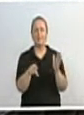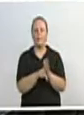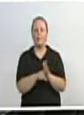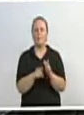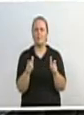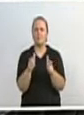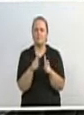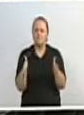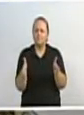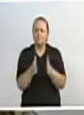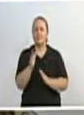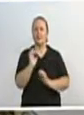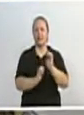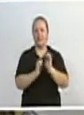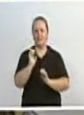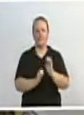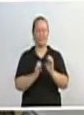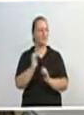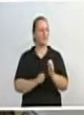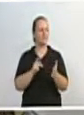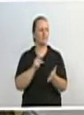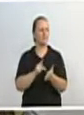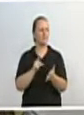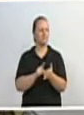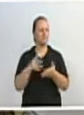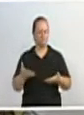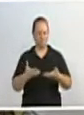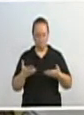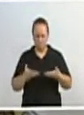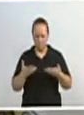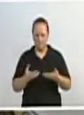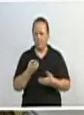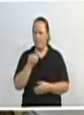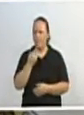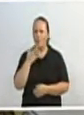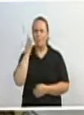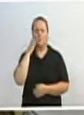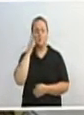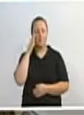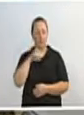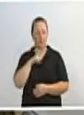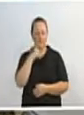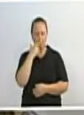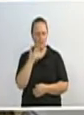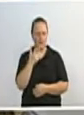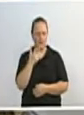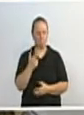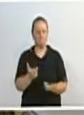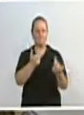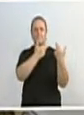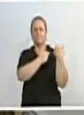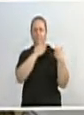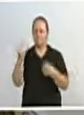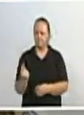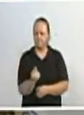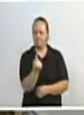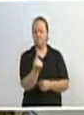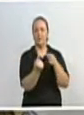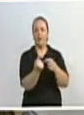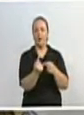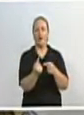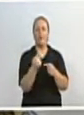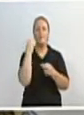Empresa. Isso nos estimula muito saber que temos aqui uma frente parlamentar a exemplo da Assembleia Legislativa e